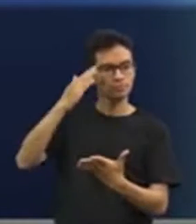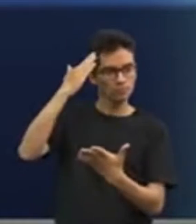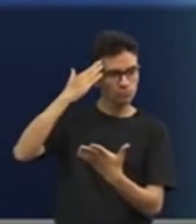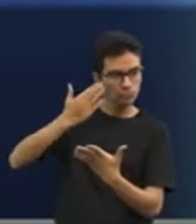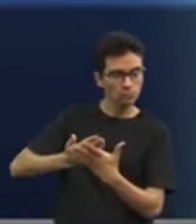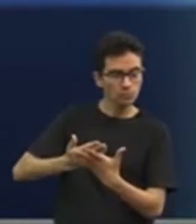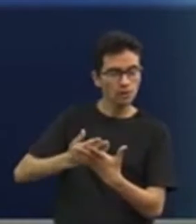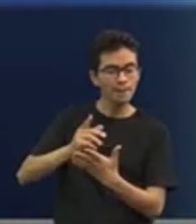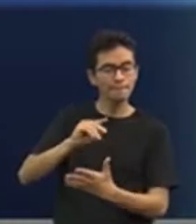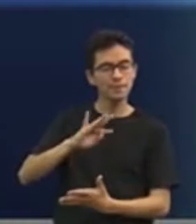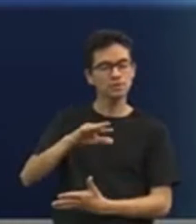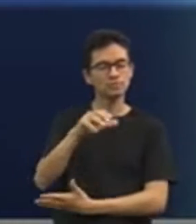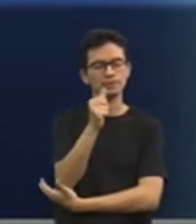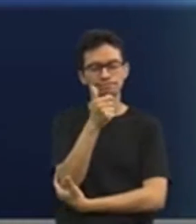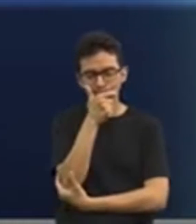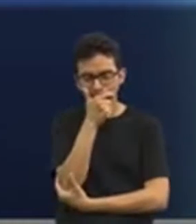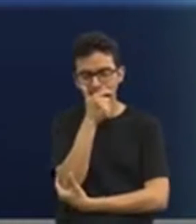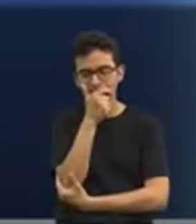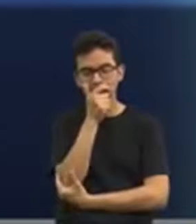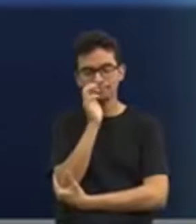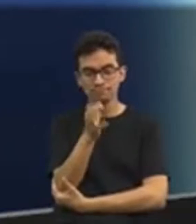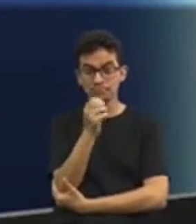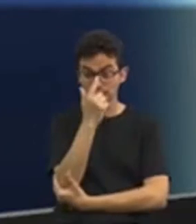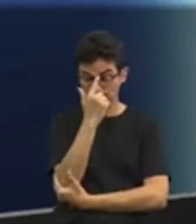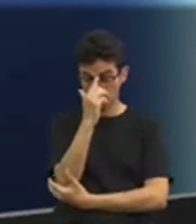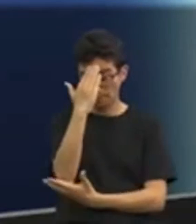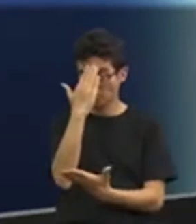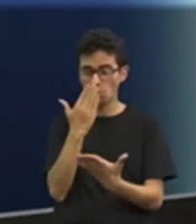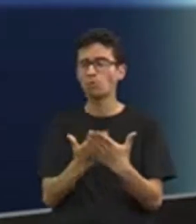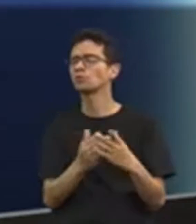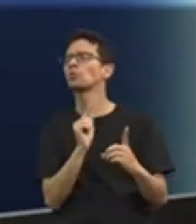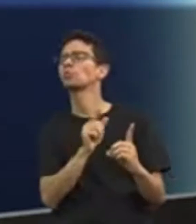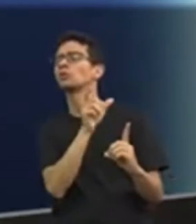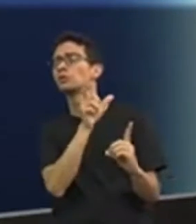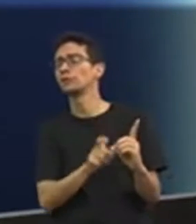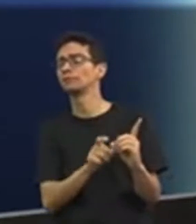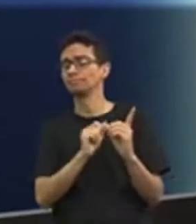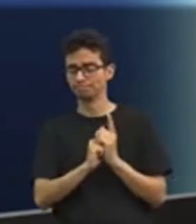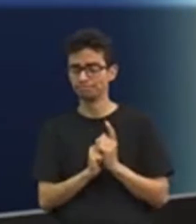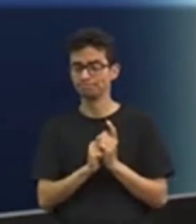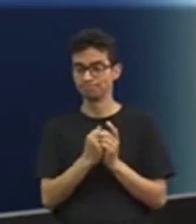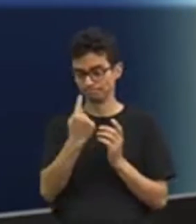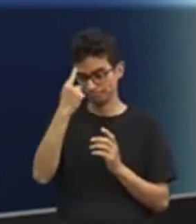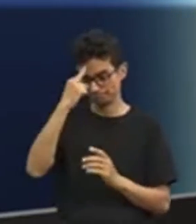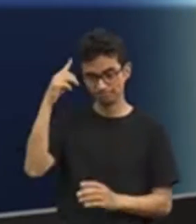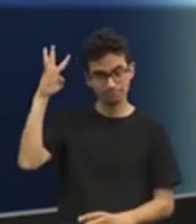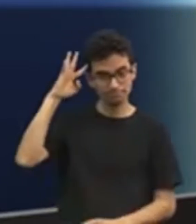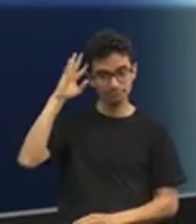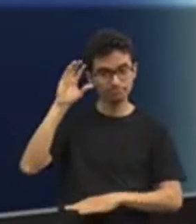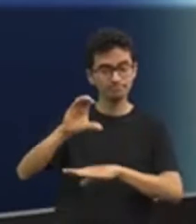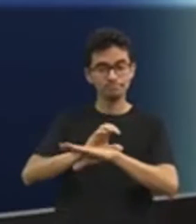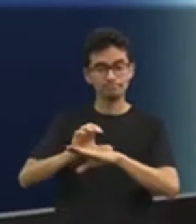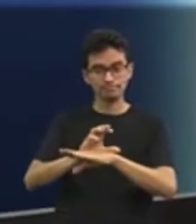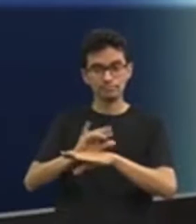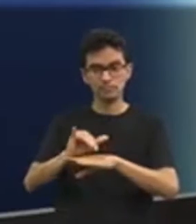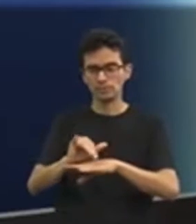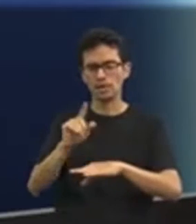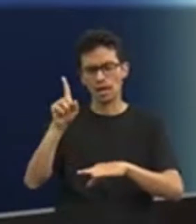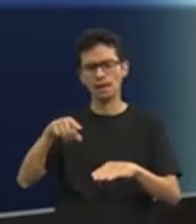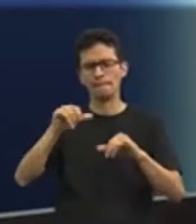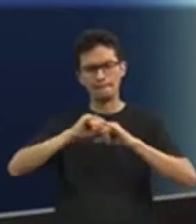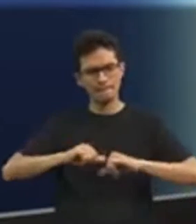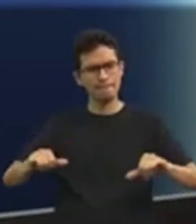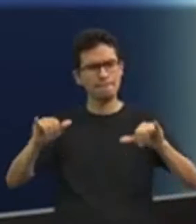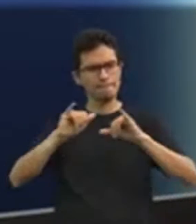que a confiança é presumida então a confiança em que pensamos no Sermão da quarta-feira de Cinza evidentemente está pregando